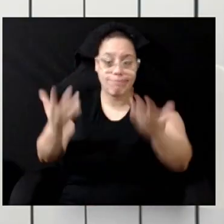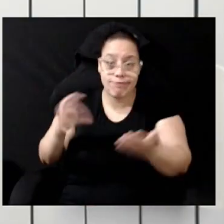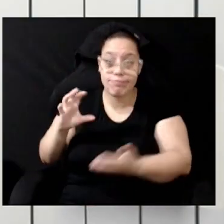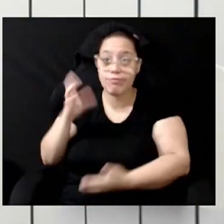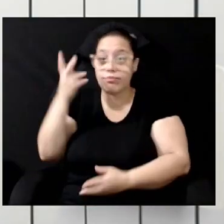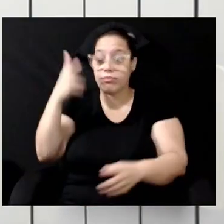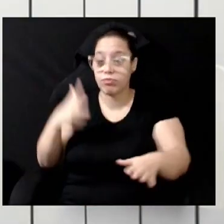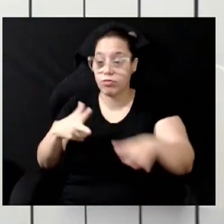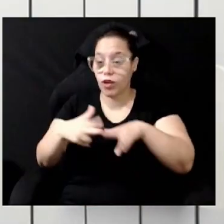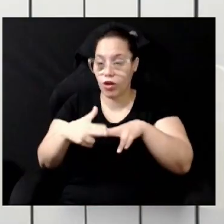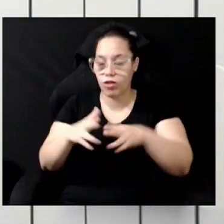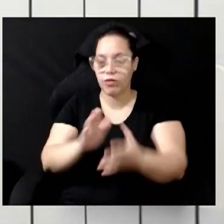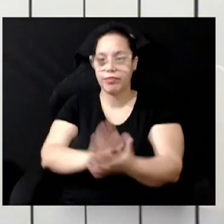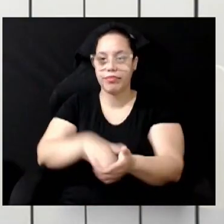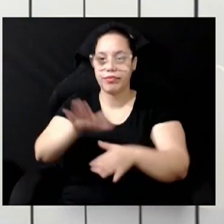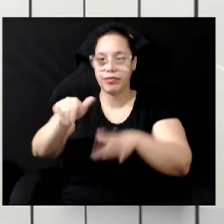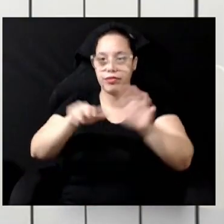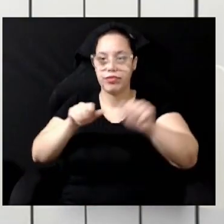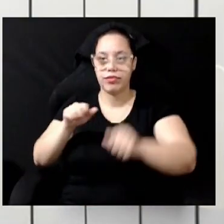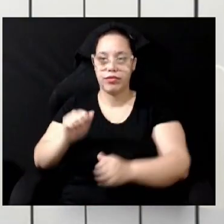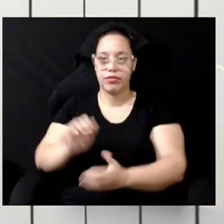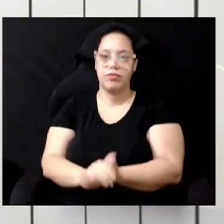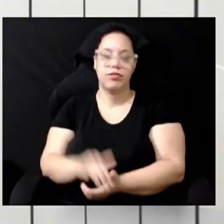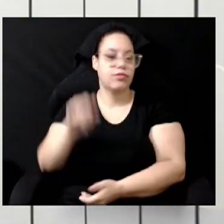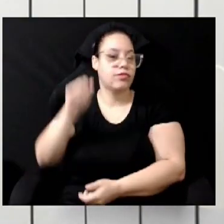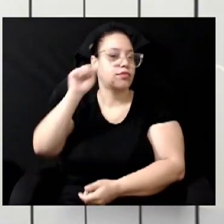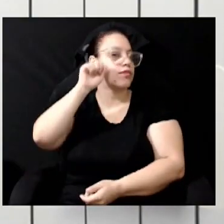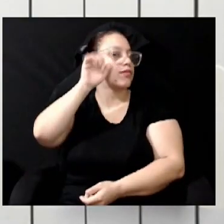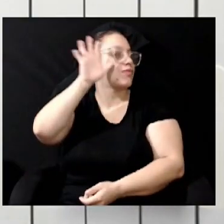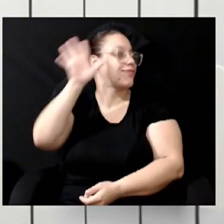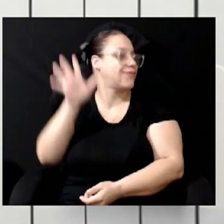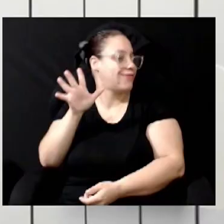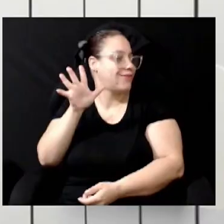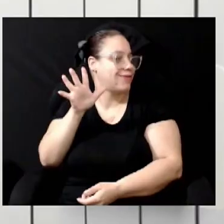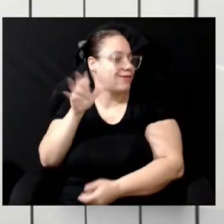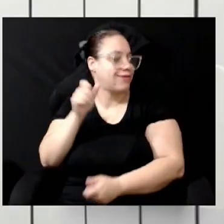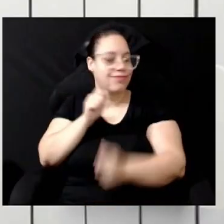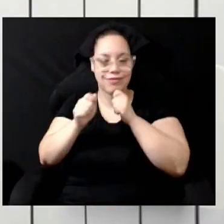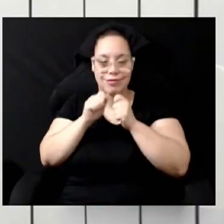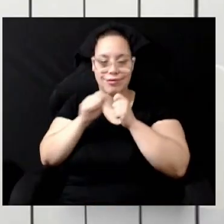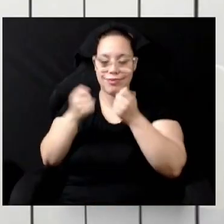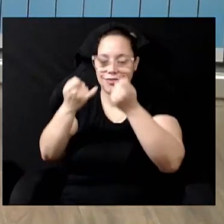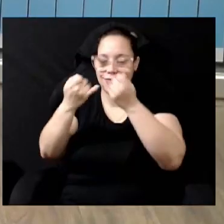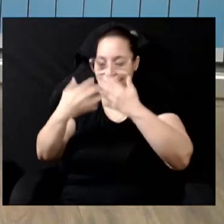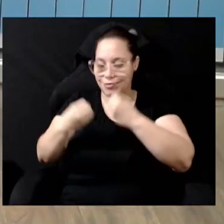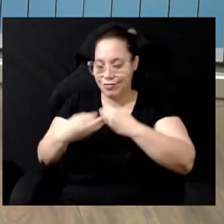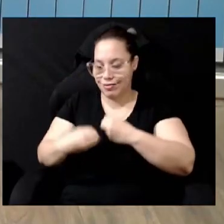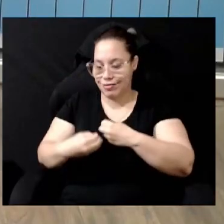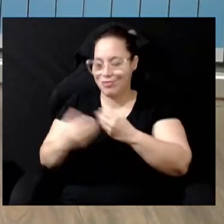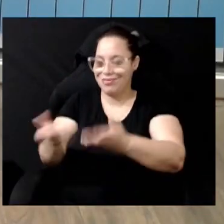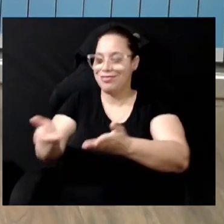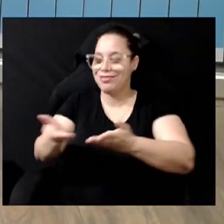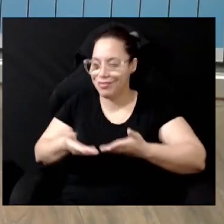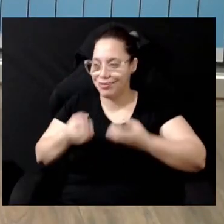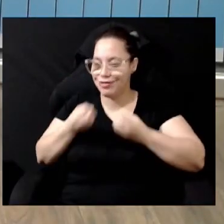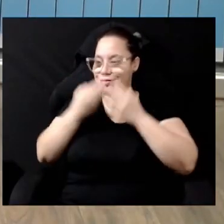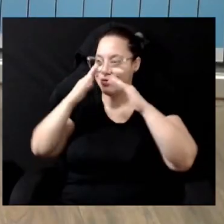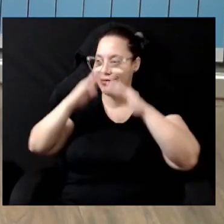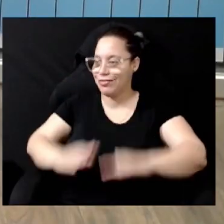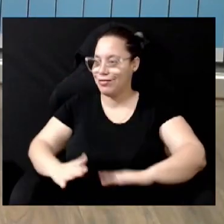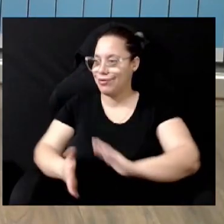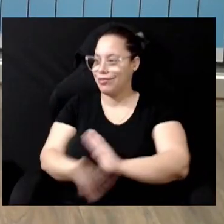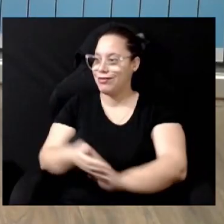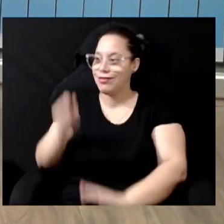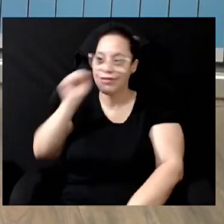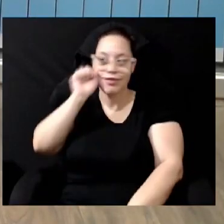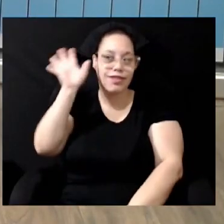castração, eu aciono a repórter Alexandra Dias, que tem as informações. Então, seja bem-vinda e boa tarde, Ale.